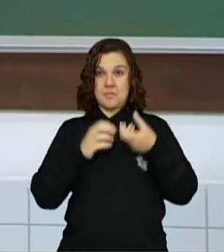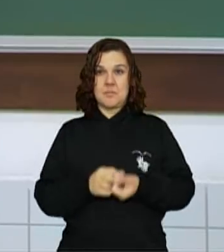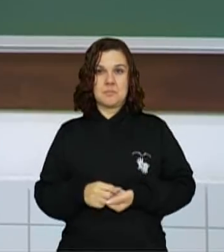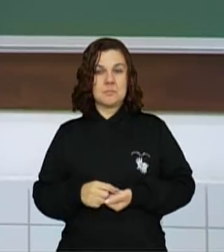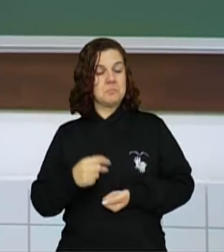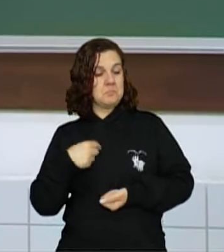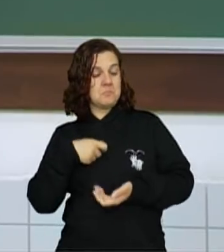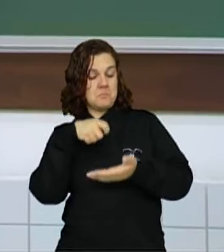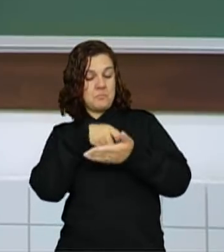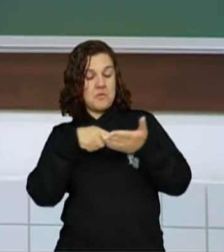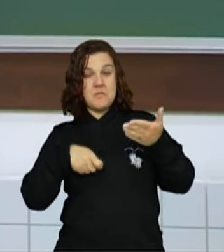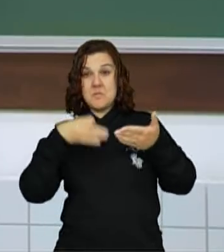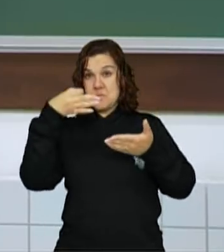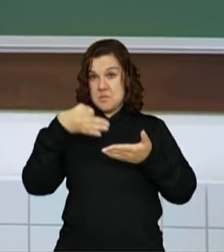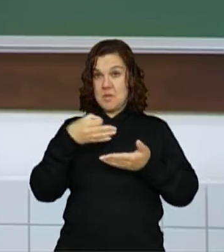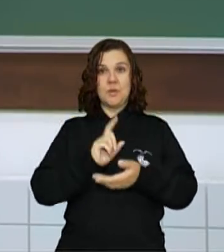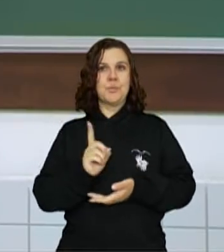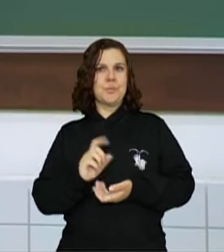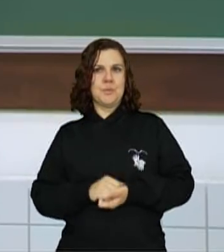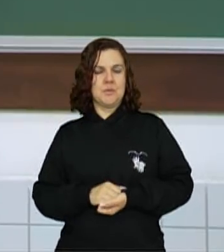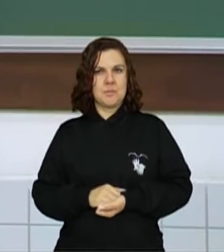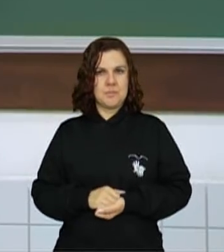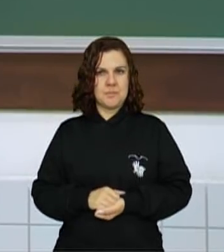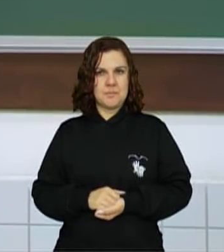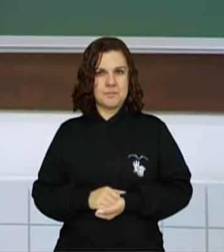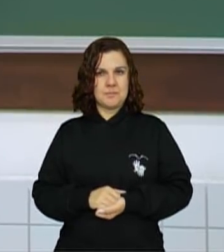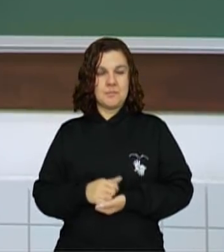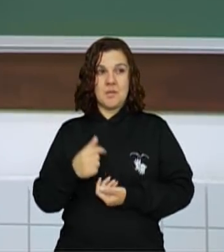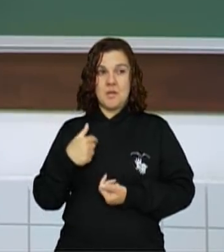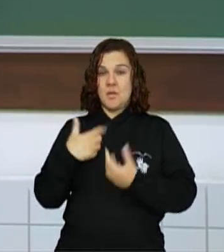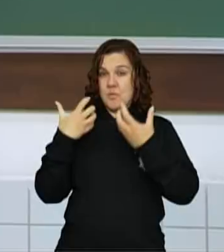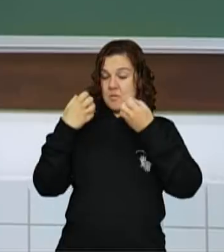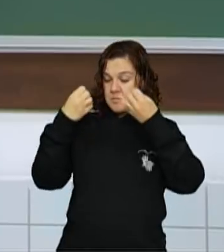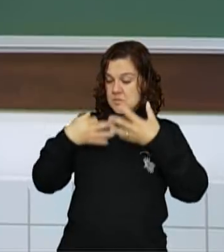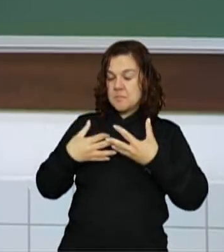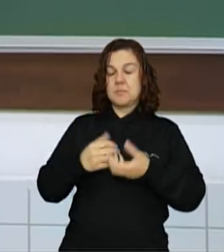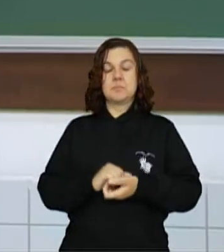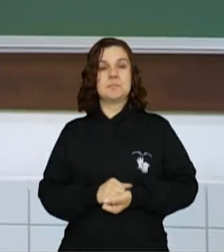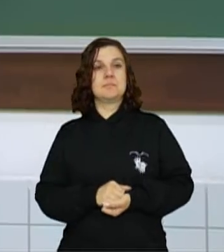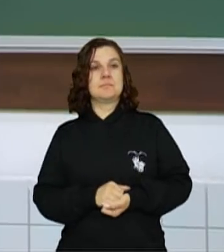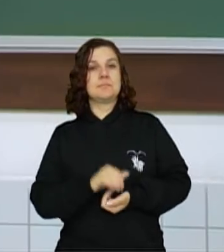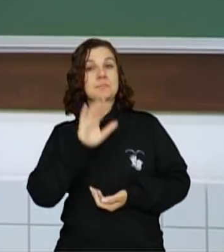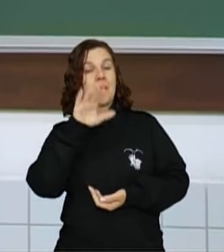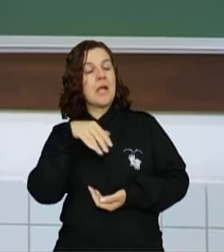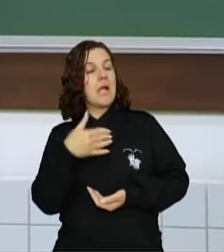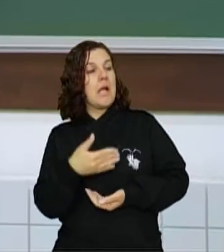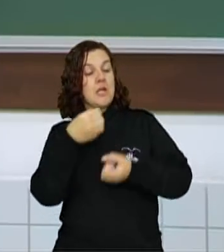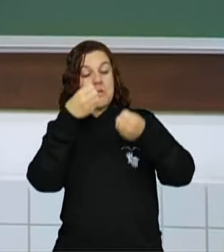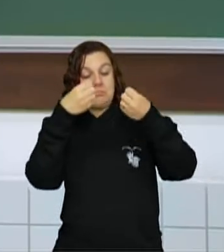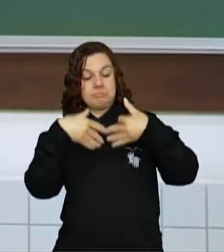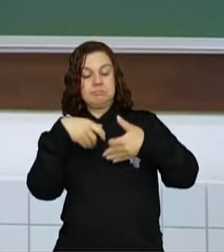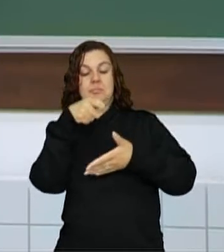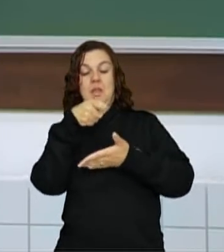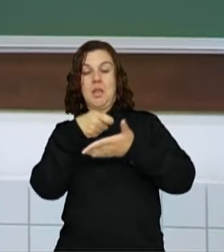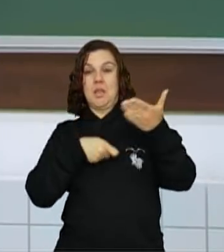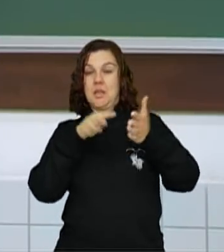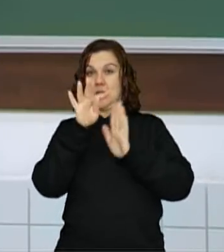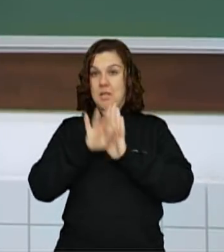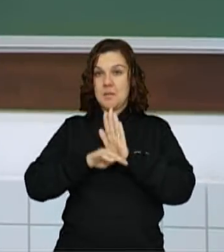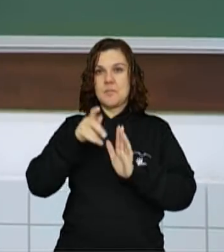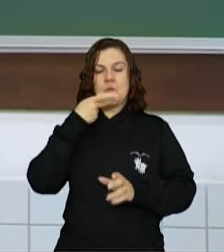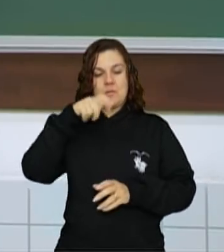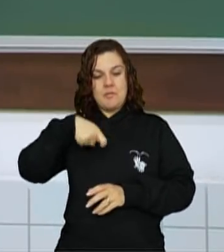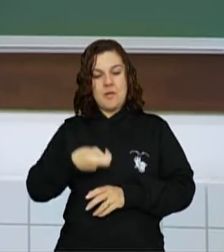estou escrevendo corretamente ou não? Eu quero falar, eu estou escrevendo um texto, mas eu quero